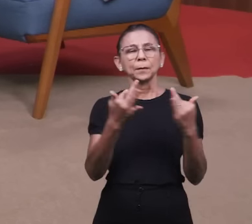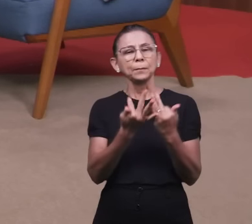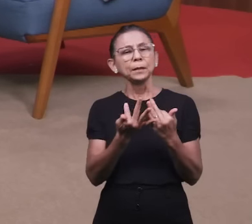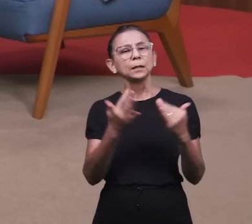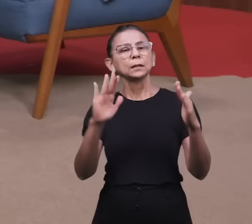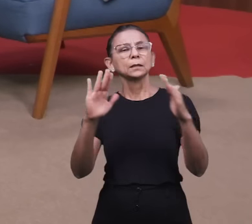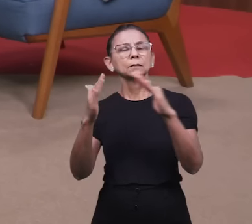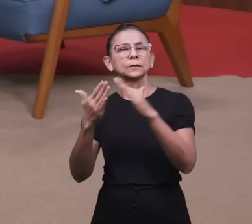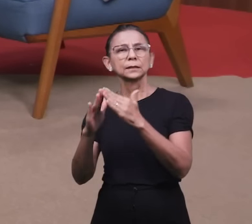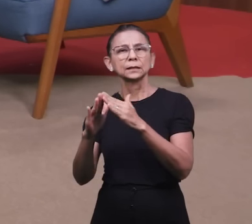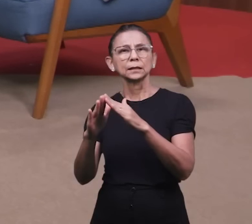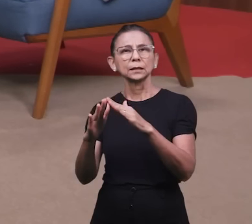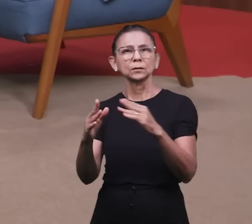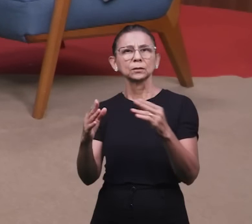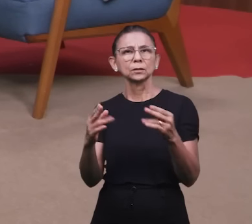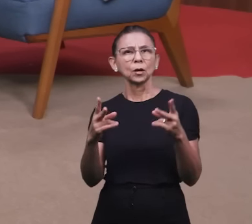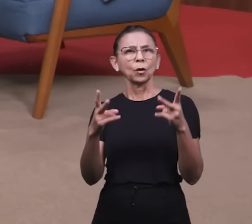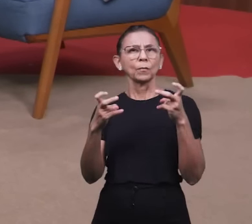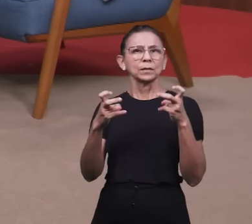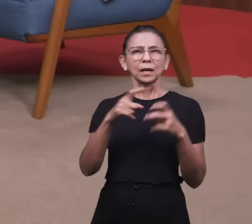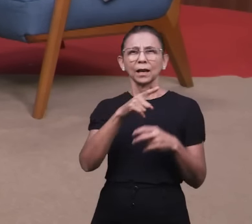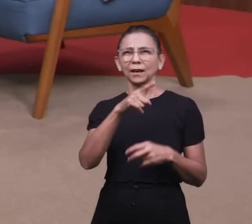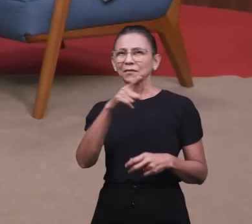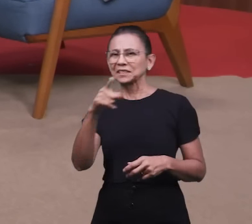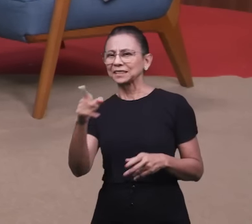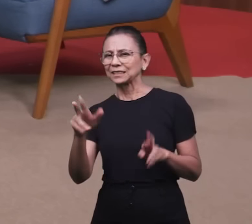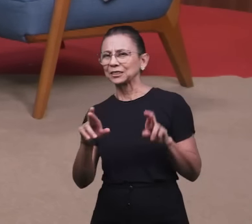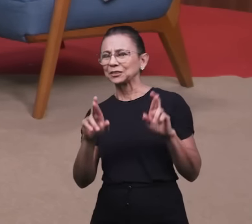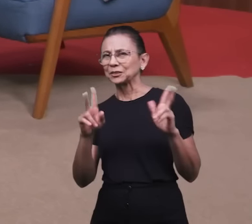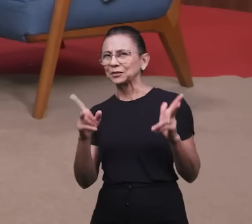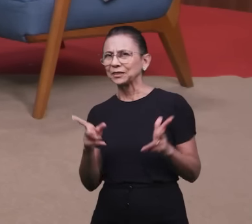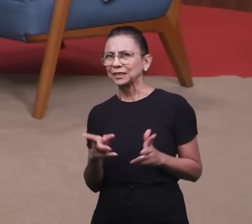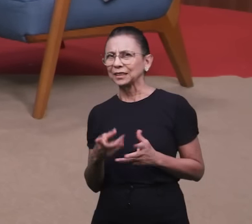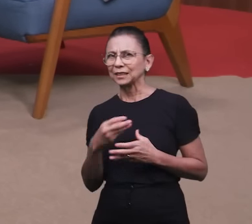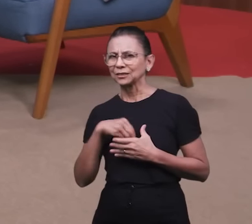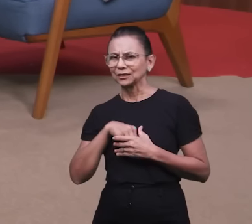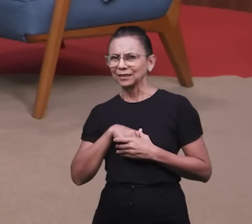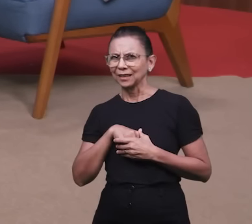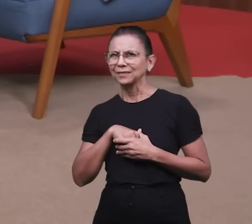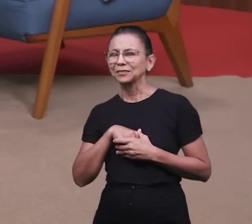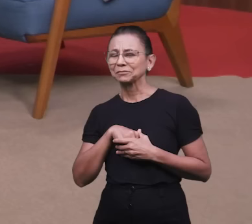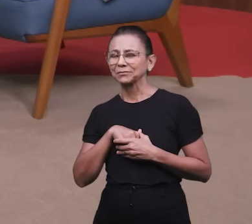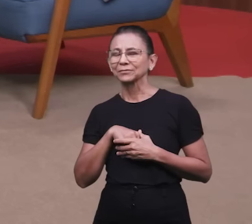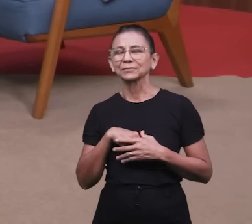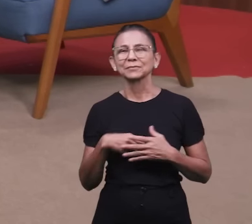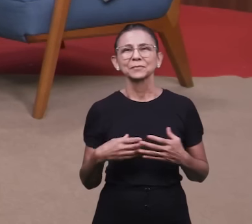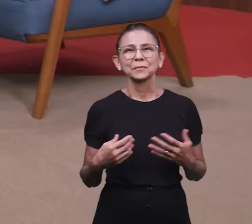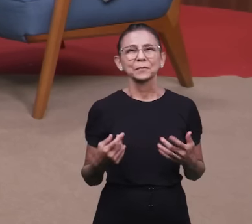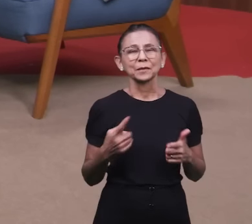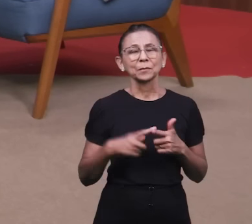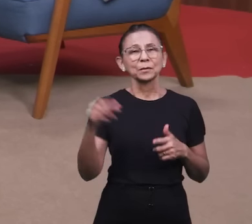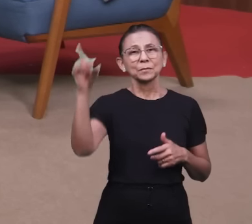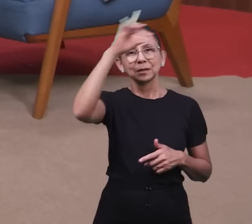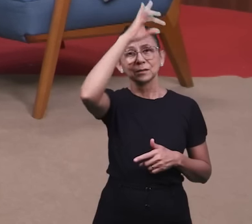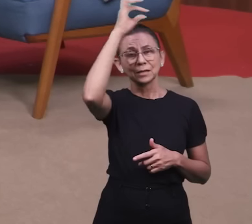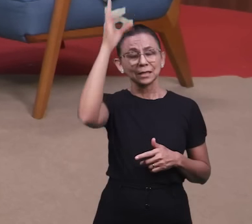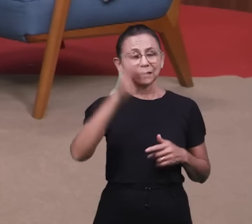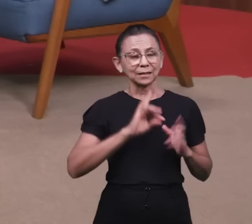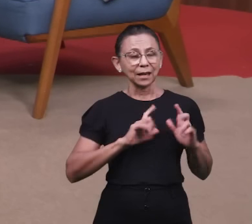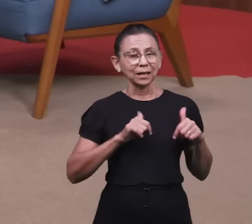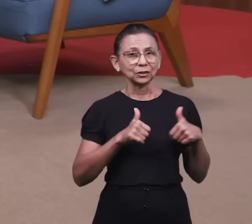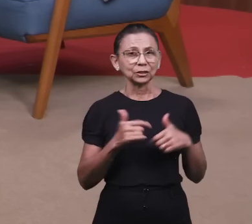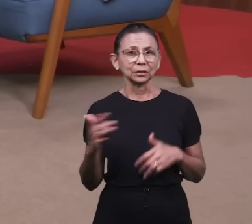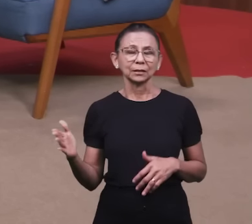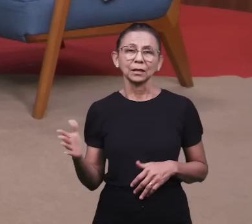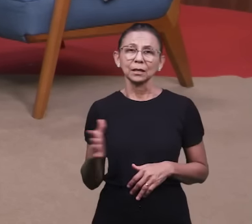nossos parentes nossos vizinhos todos podem ver que há algo diferente em nós que é essa luz em nossas vidas